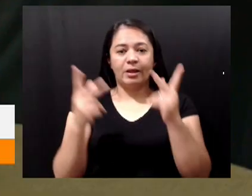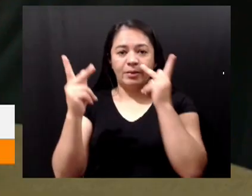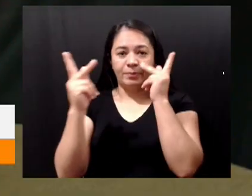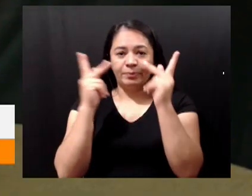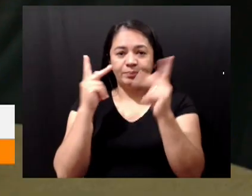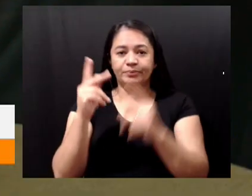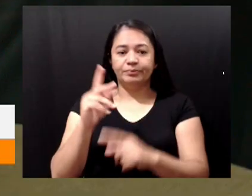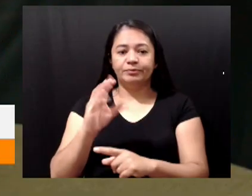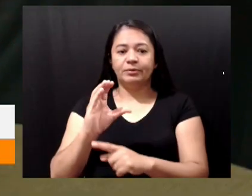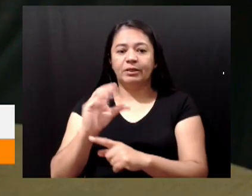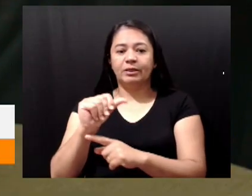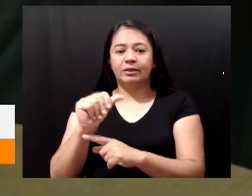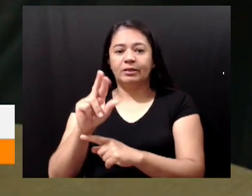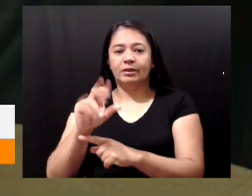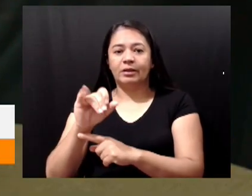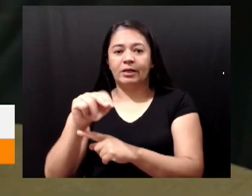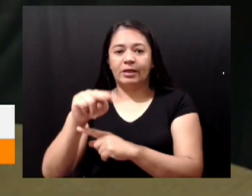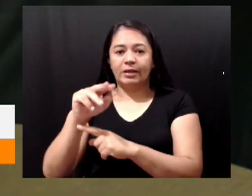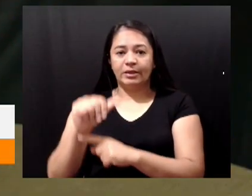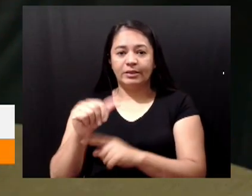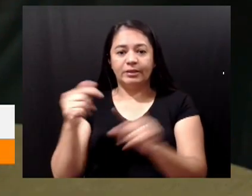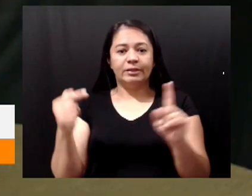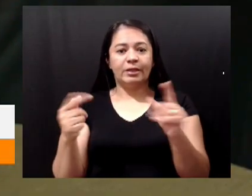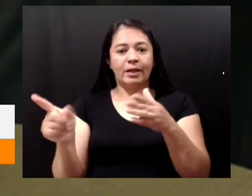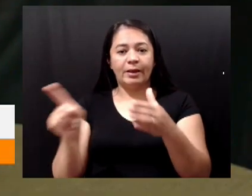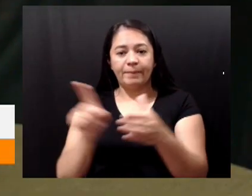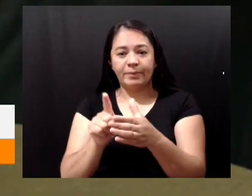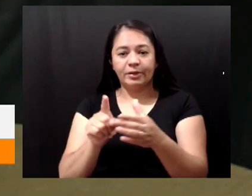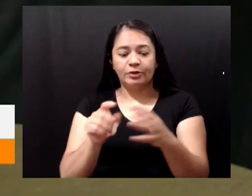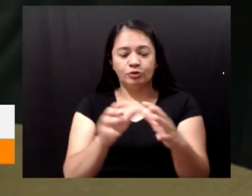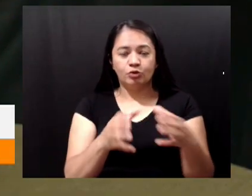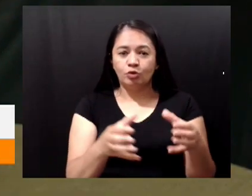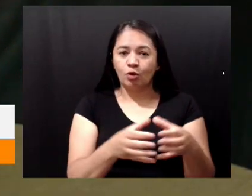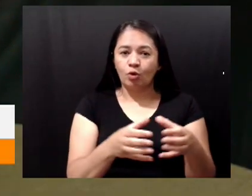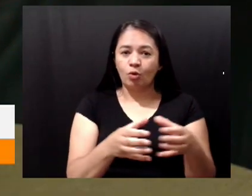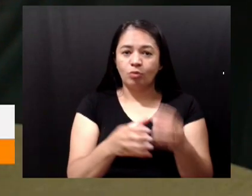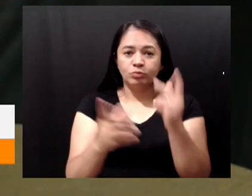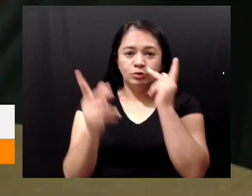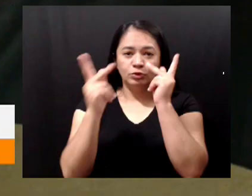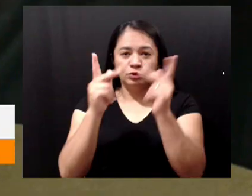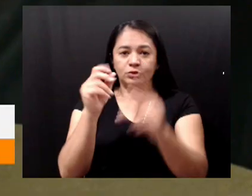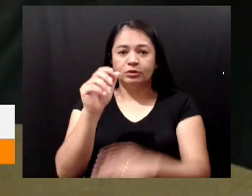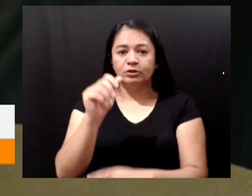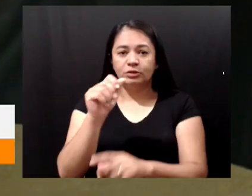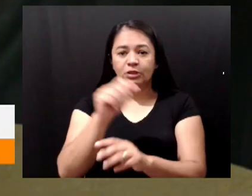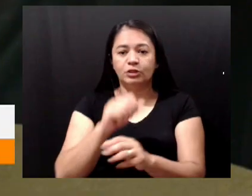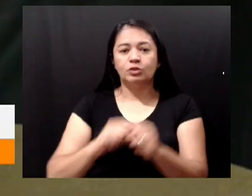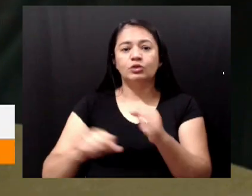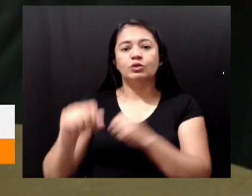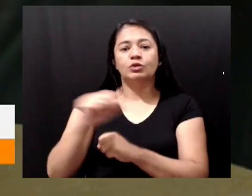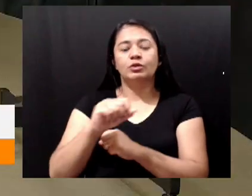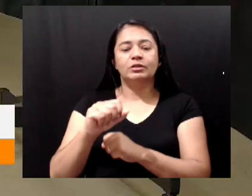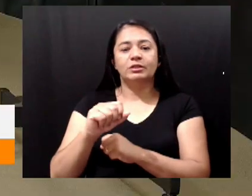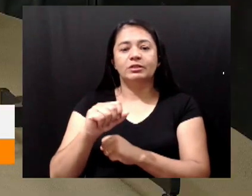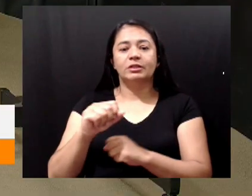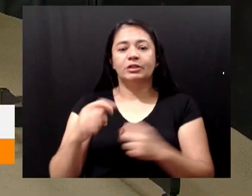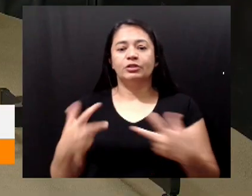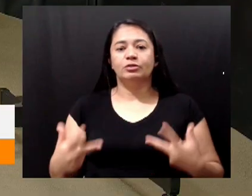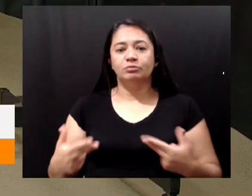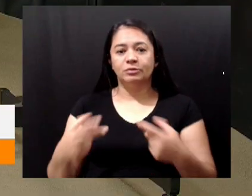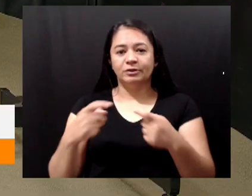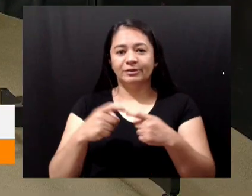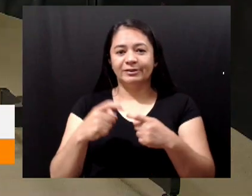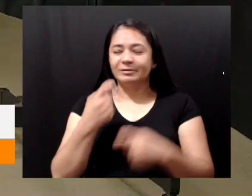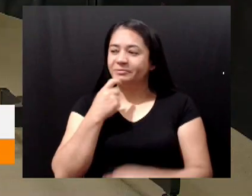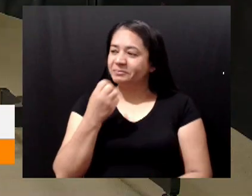é membro do Departamento de Psiquiatria da Sociedade de Medicina e Cirurgia de Campinas. Doutora, seja muito bem-vinda. Bom dia.